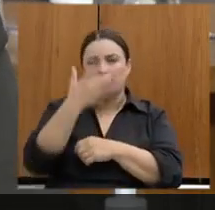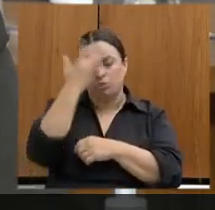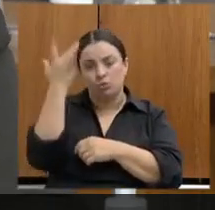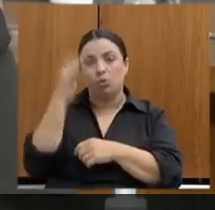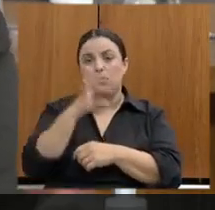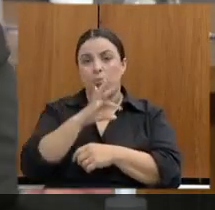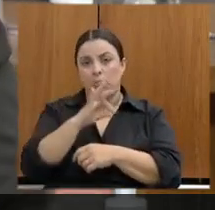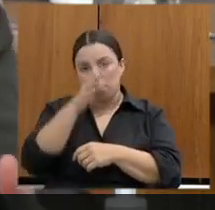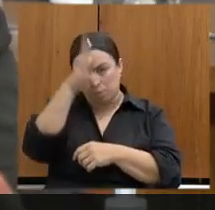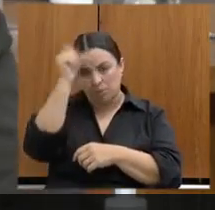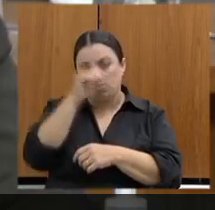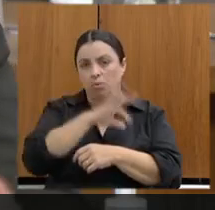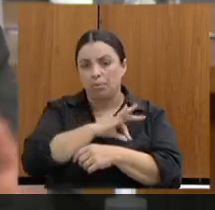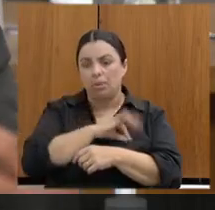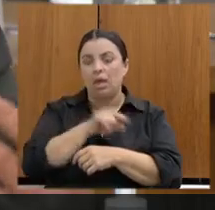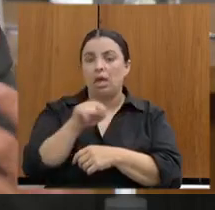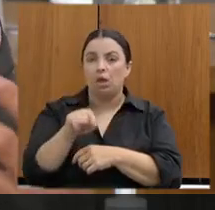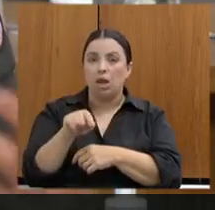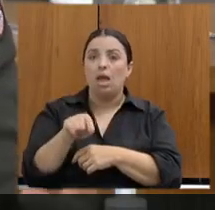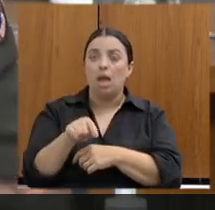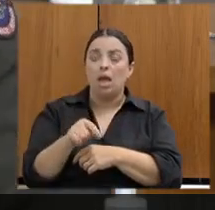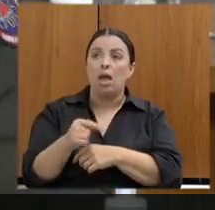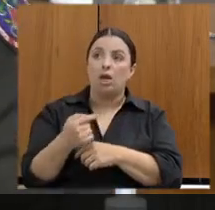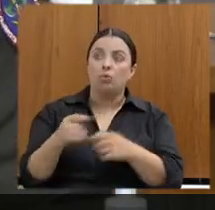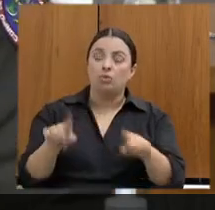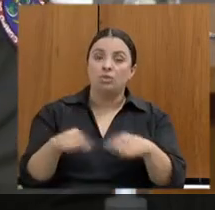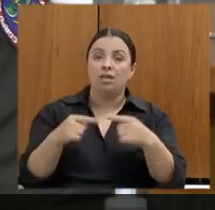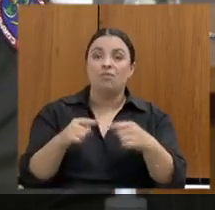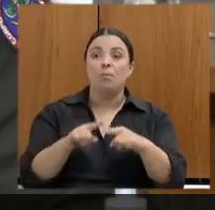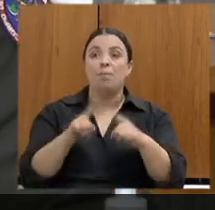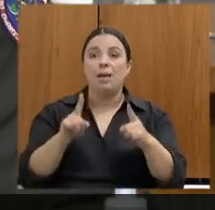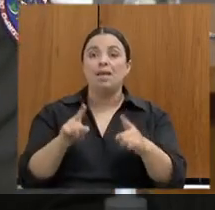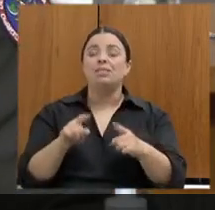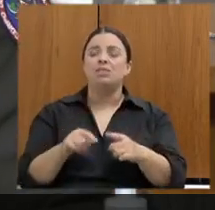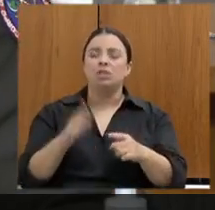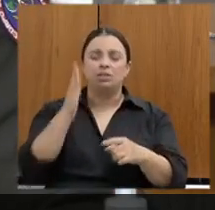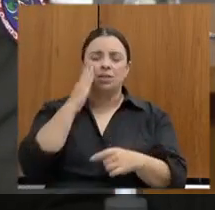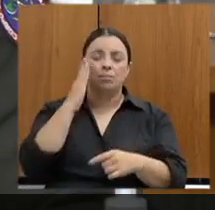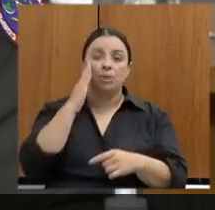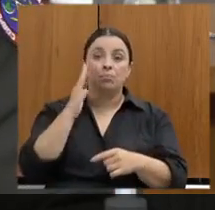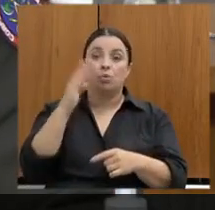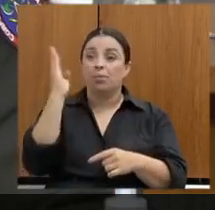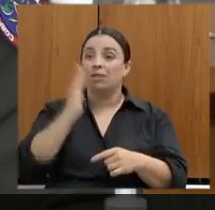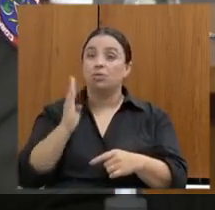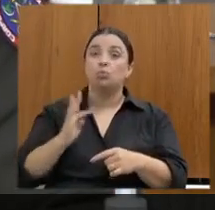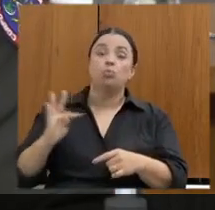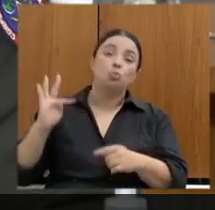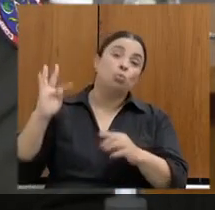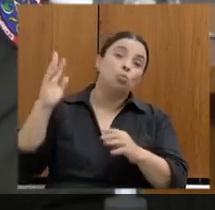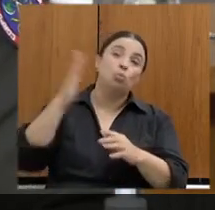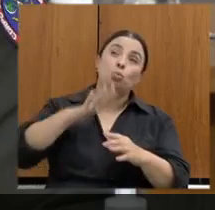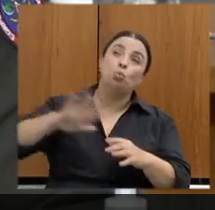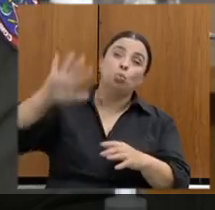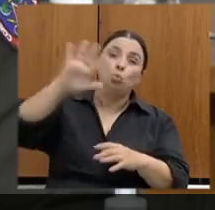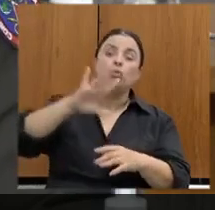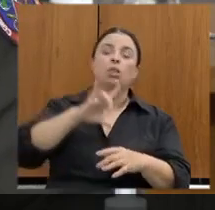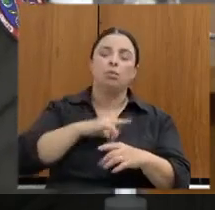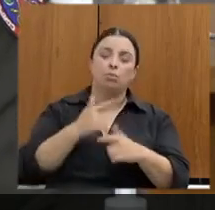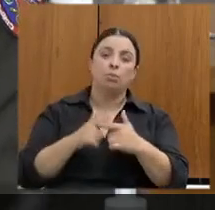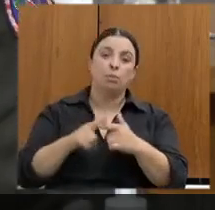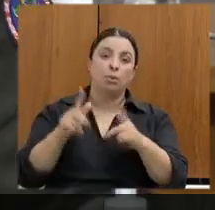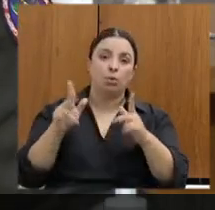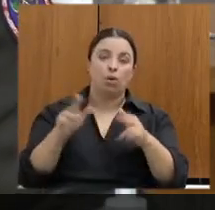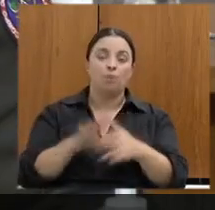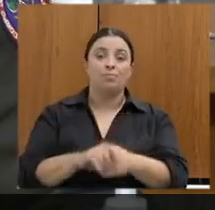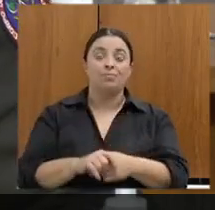problema para as forças de segurança de todo o Brasil aqui hoje nós temos esse desse de trinta por cento